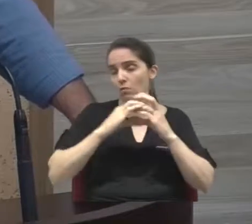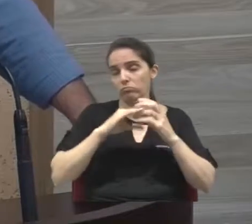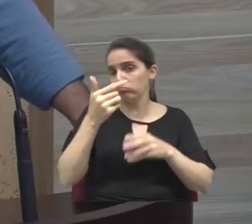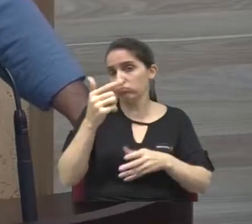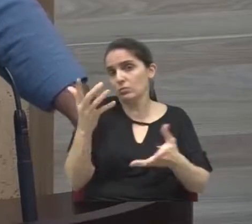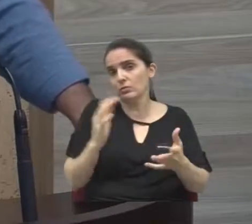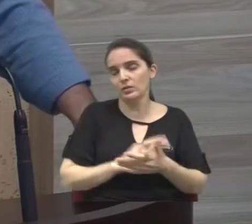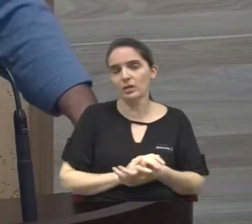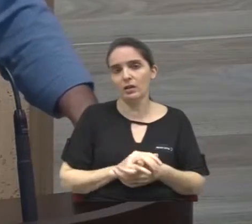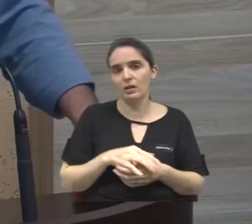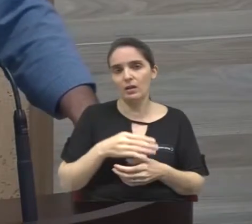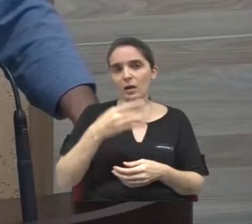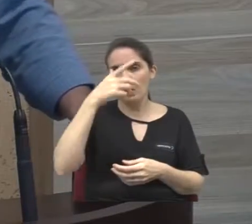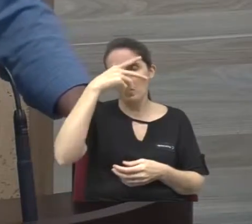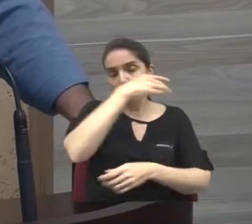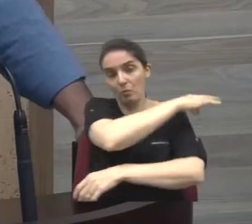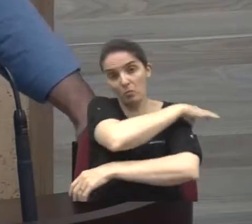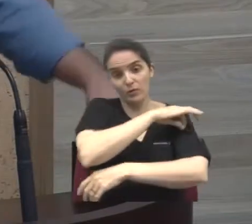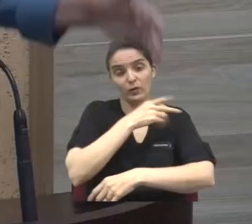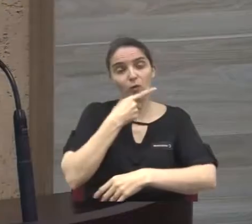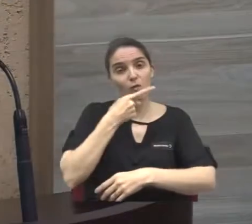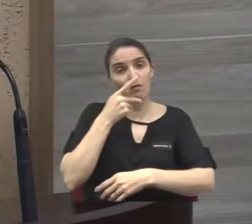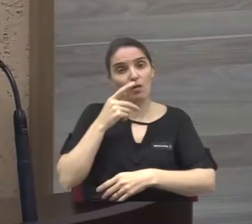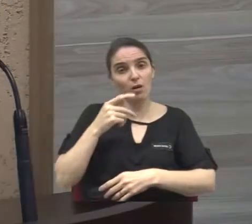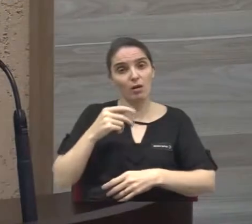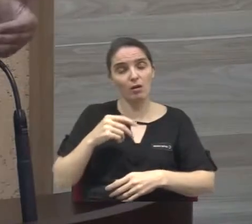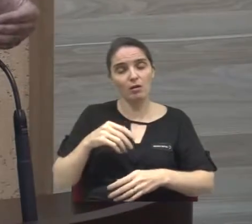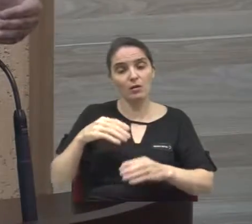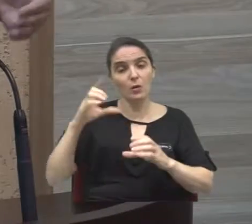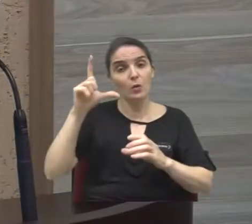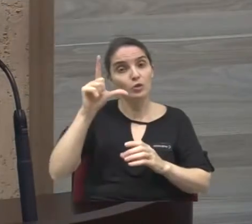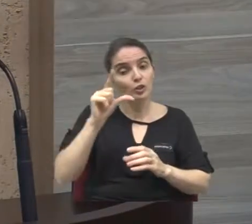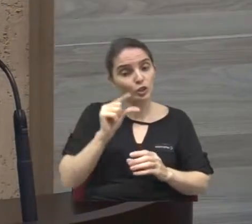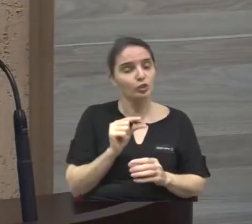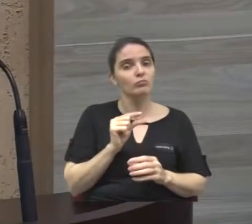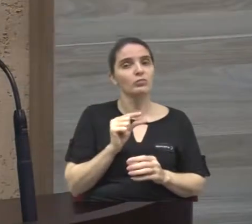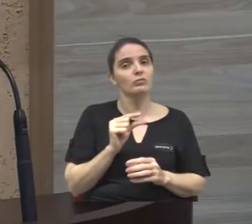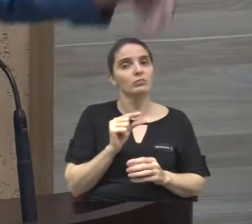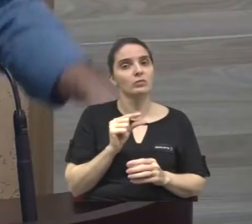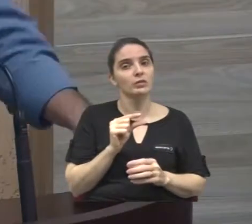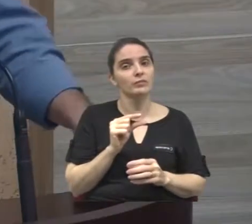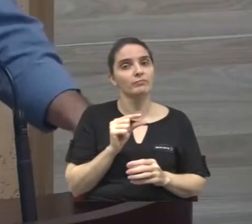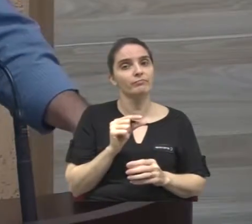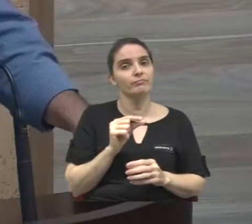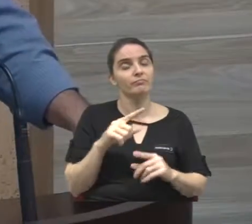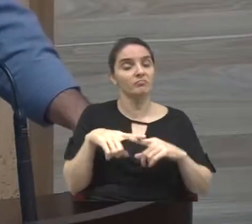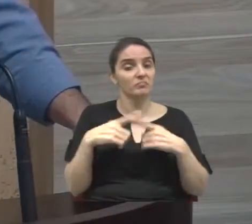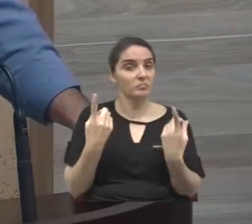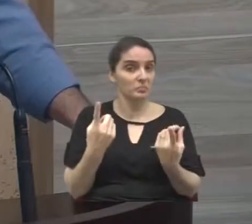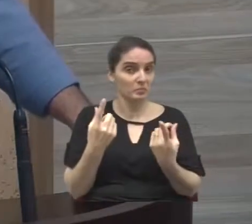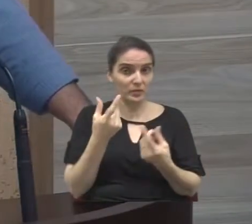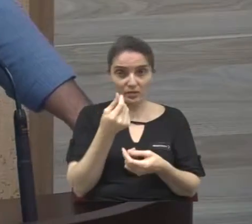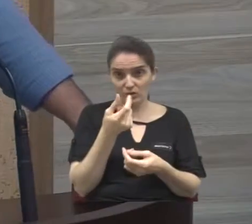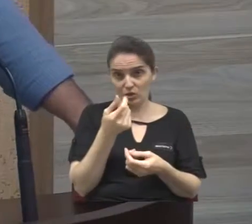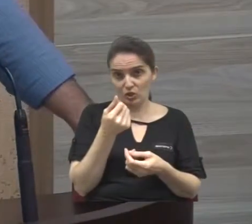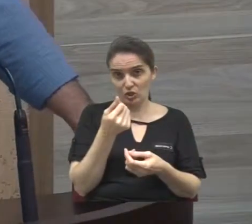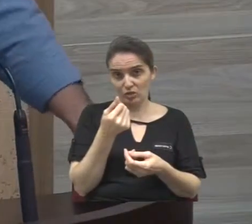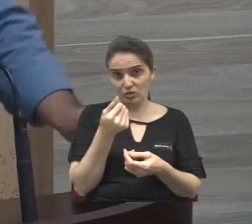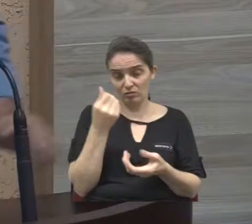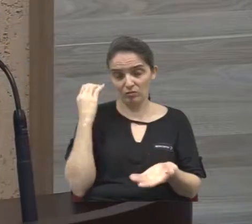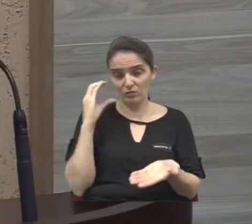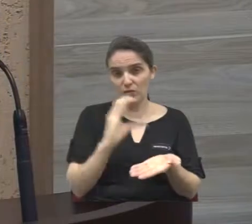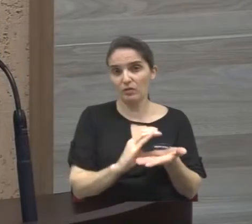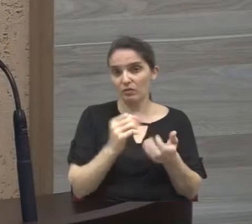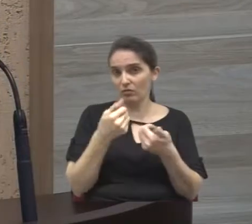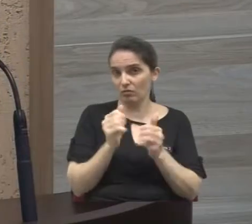Tem dinheiro para pagar salário de comissionado, que ele prometeu diminuir pela metade. Agora, dinheiro para investir nos ônibus não tem. Obrigado,